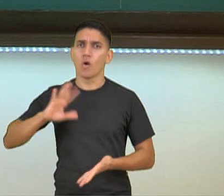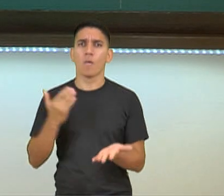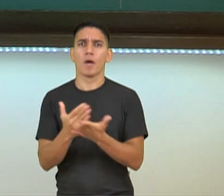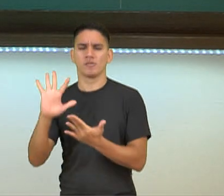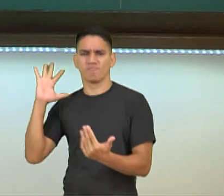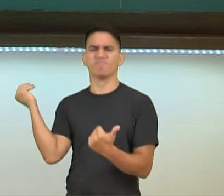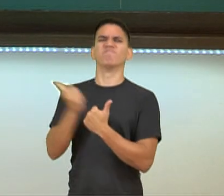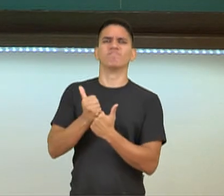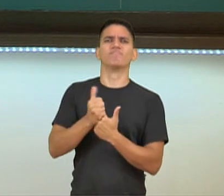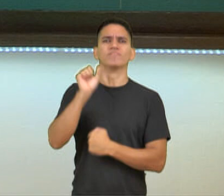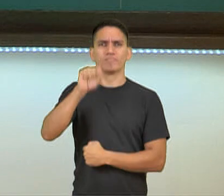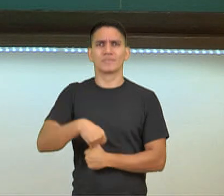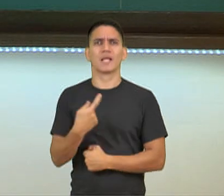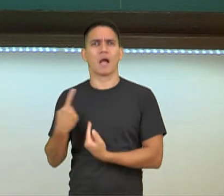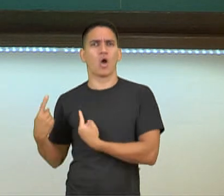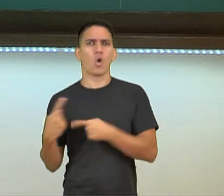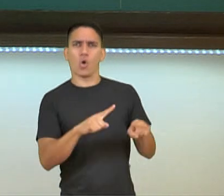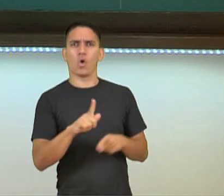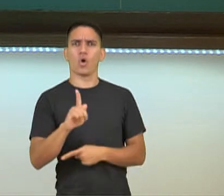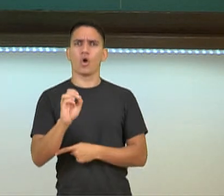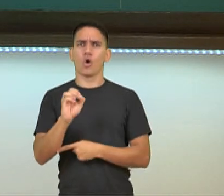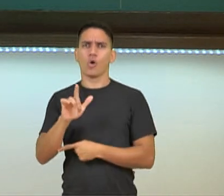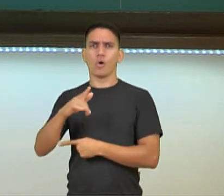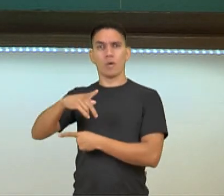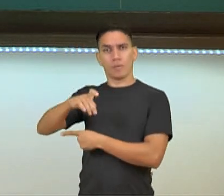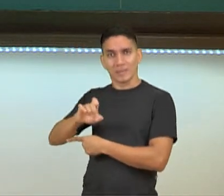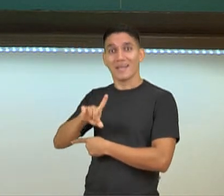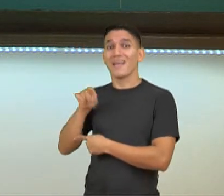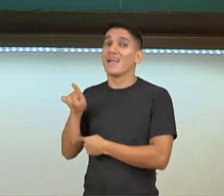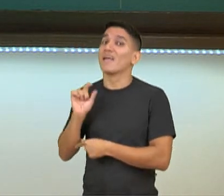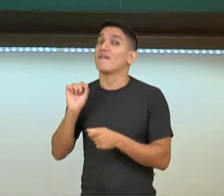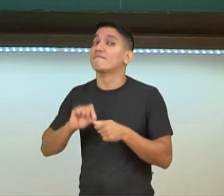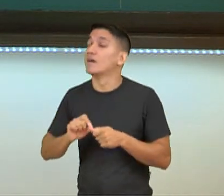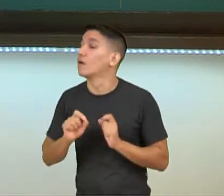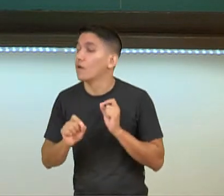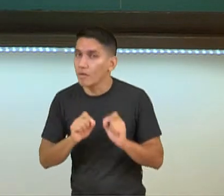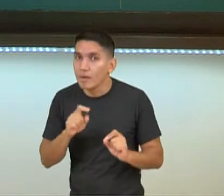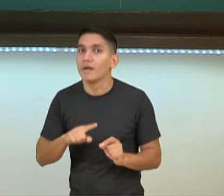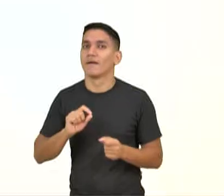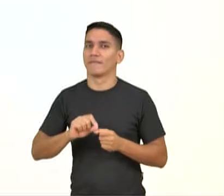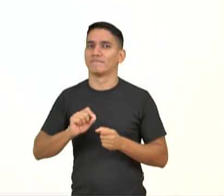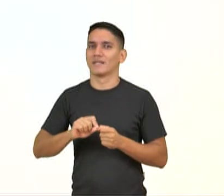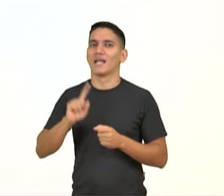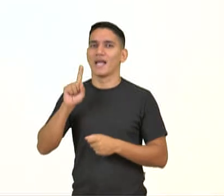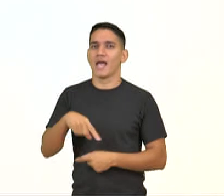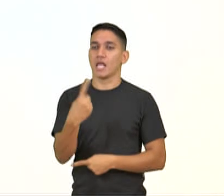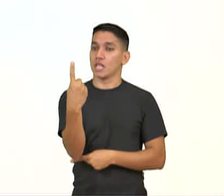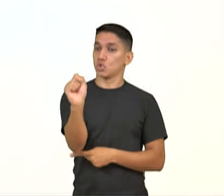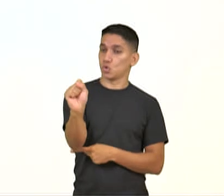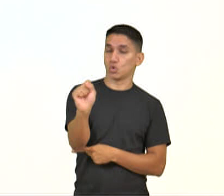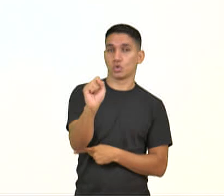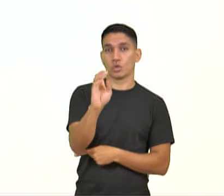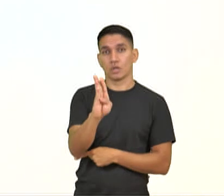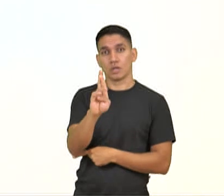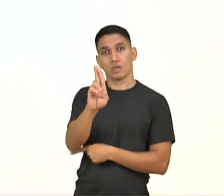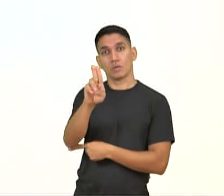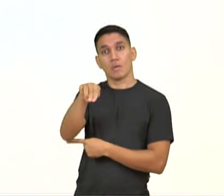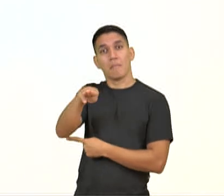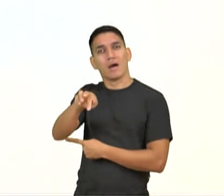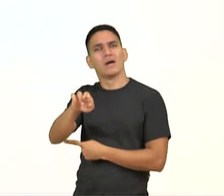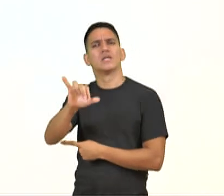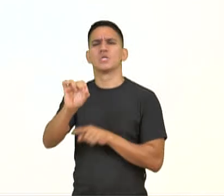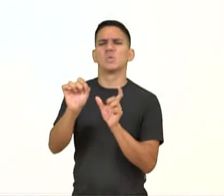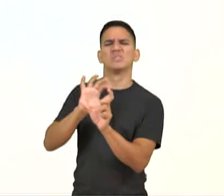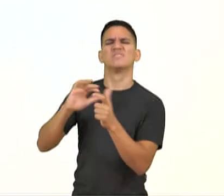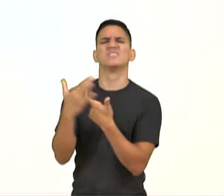uma instituição de um golpe, ele toma o poder, mas vai ser chamado de 18 Brumário. Esse termo